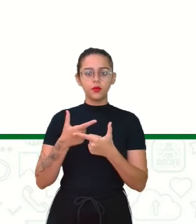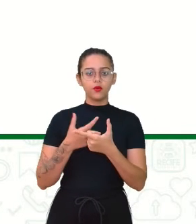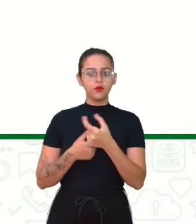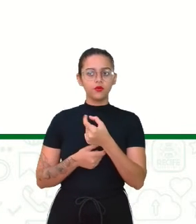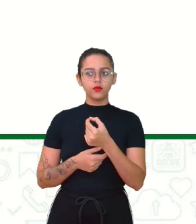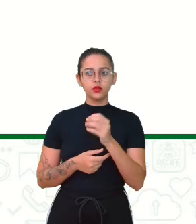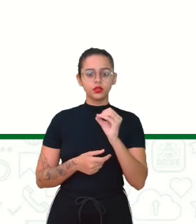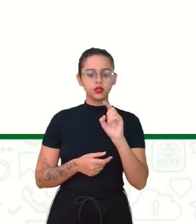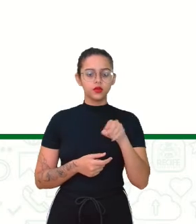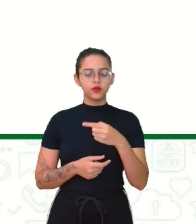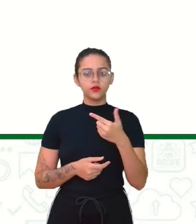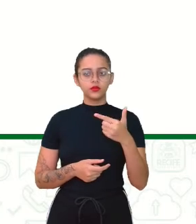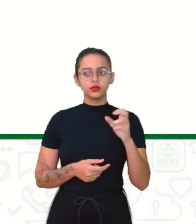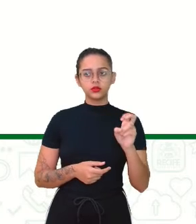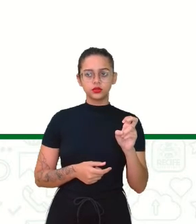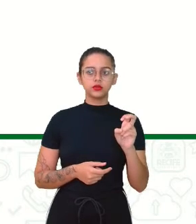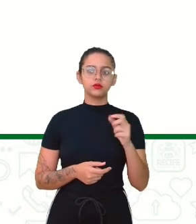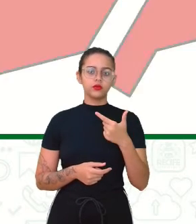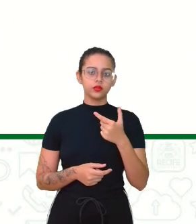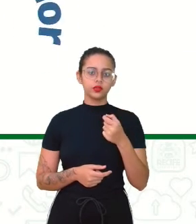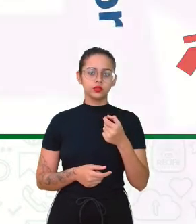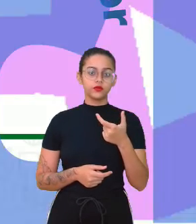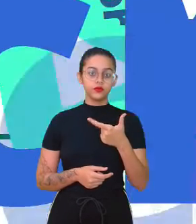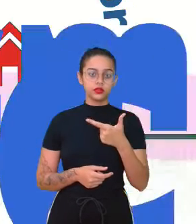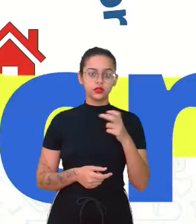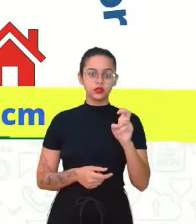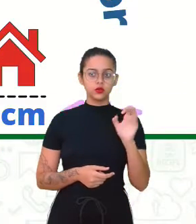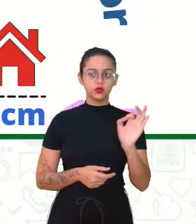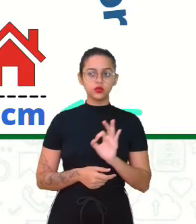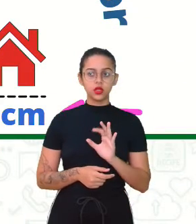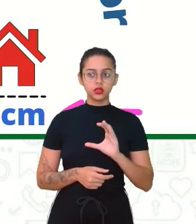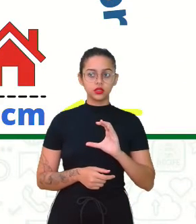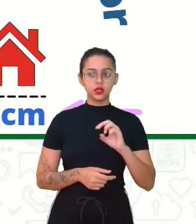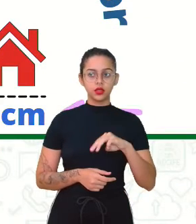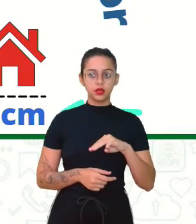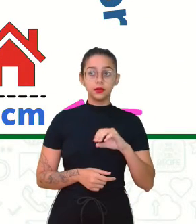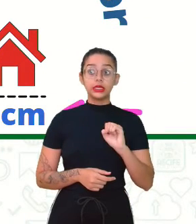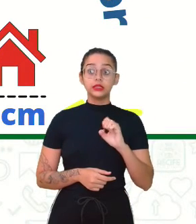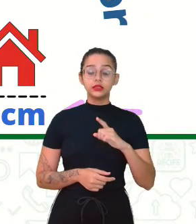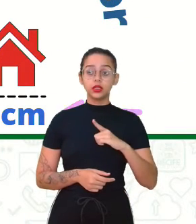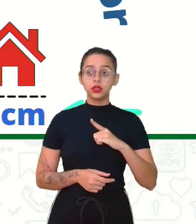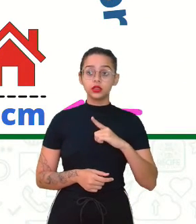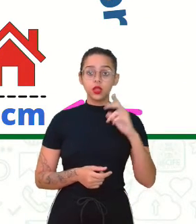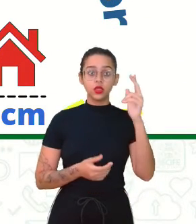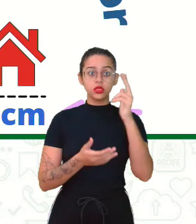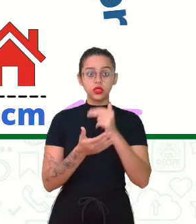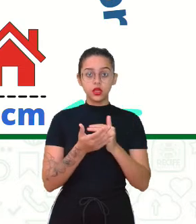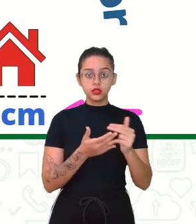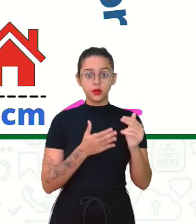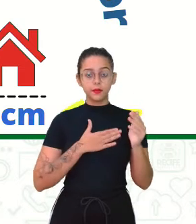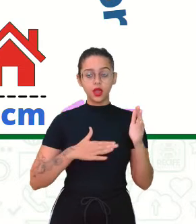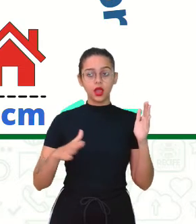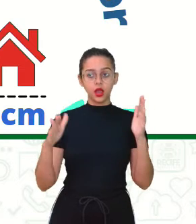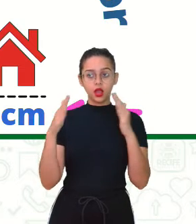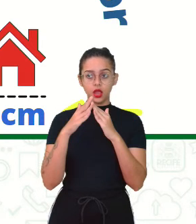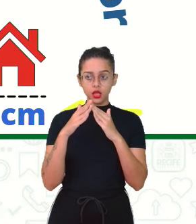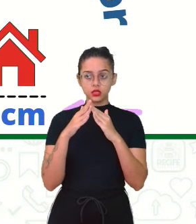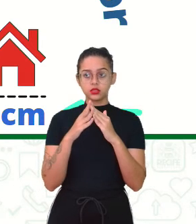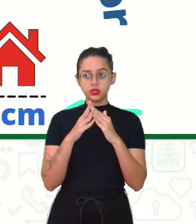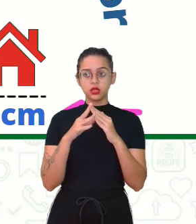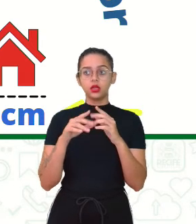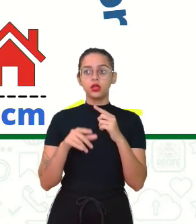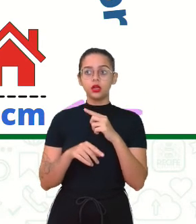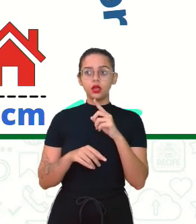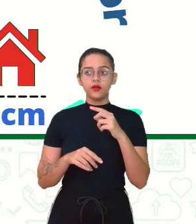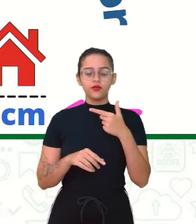vai dar 0,25 metros, que dá 25 centímetros. Ou seja, se eu tenho um desenho da minha casa e esse desenho é